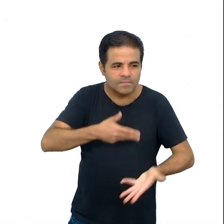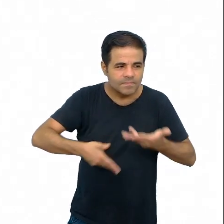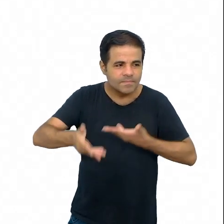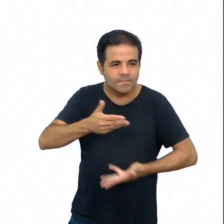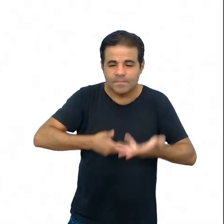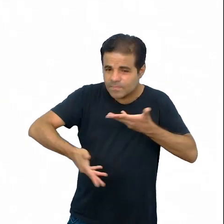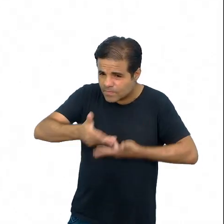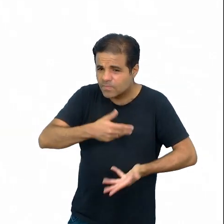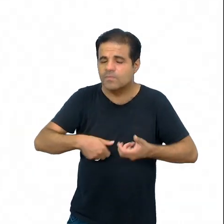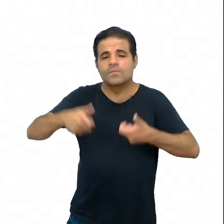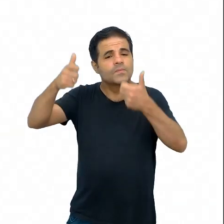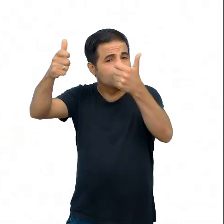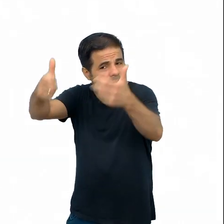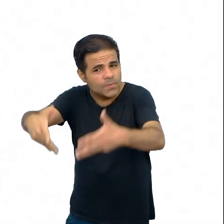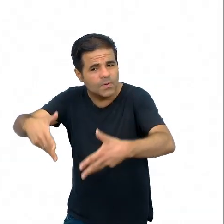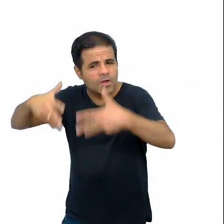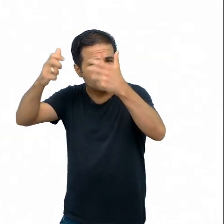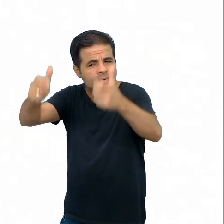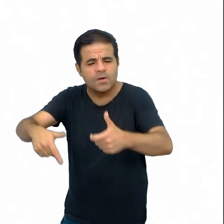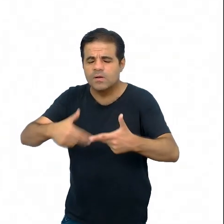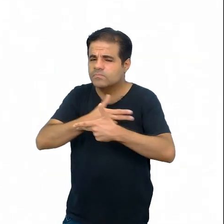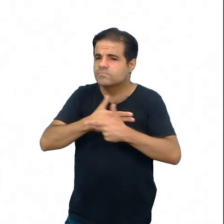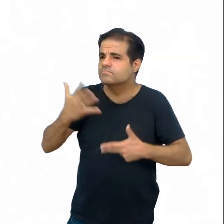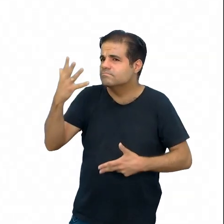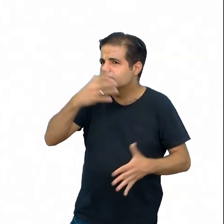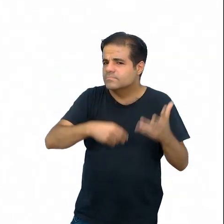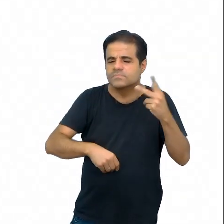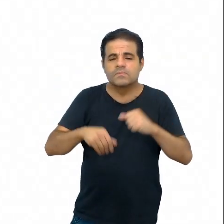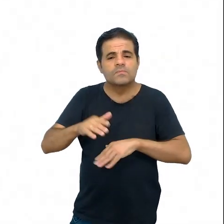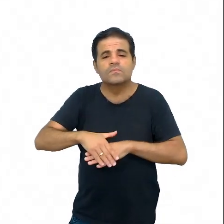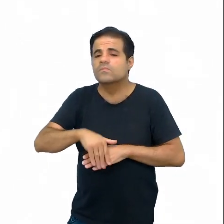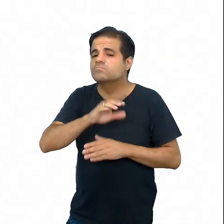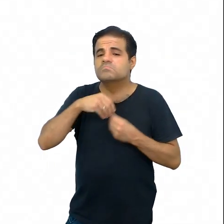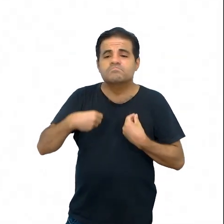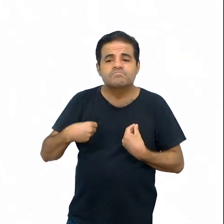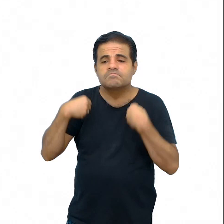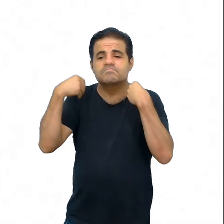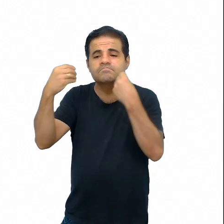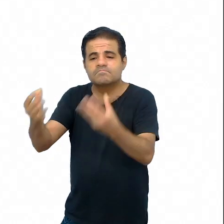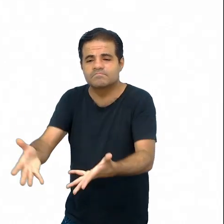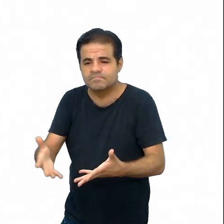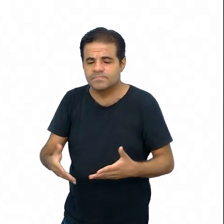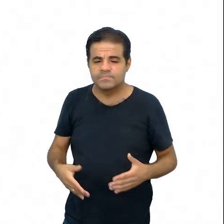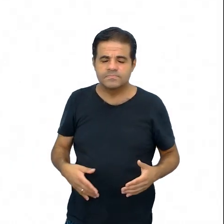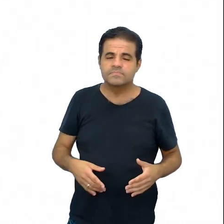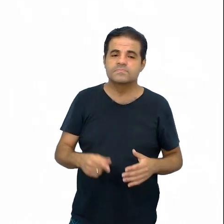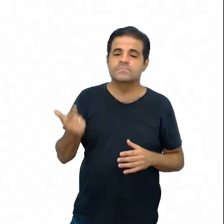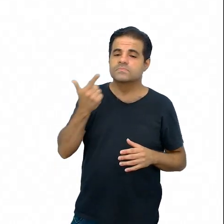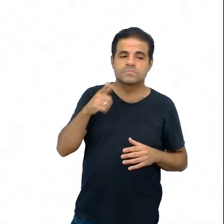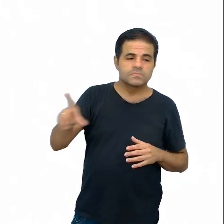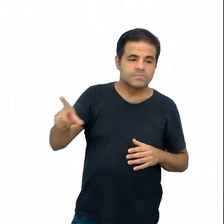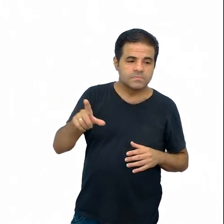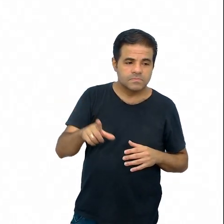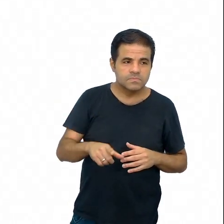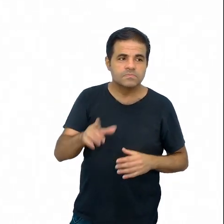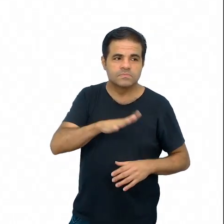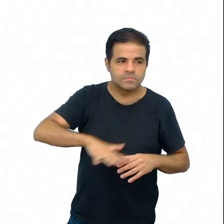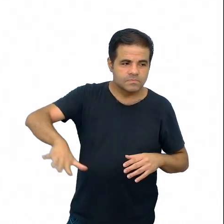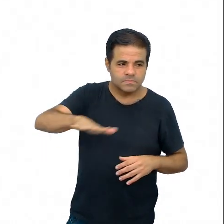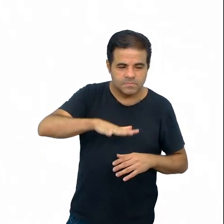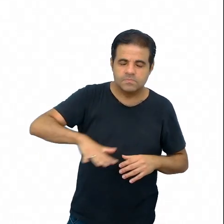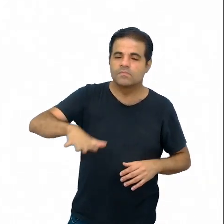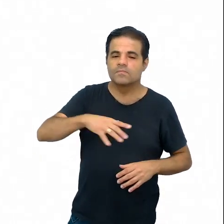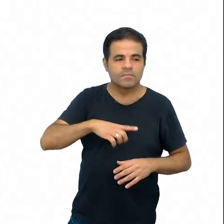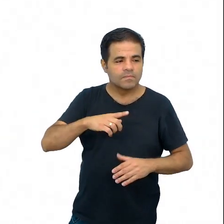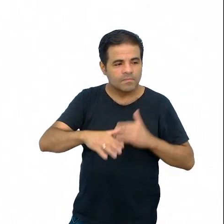vão dizer para eles o que são as coisas mais belas do mundo para eles, tá bom? Aí, nesse momento também,